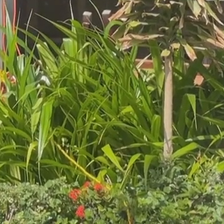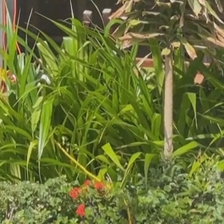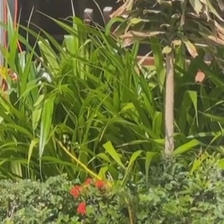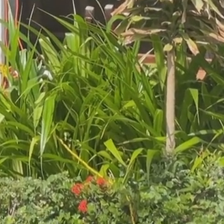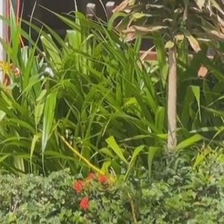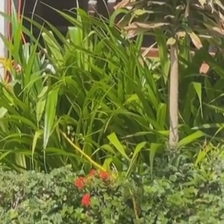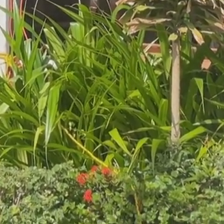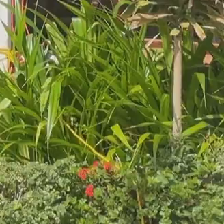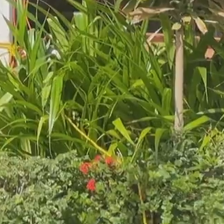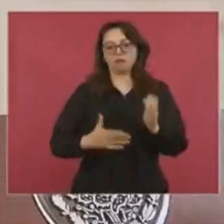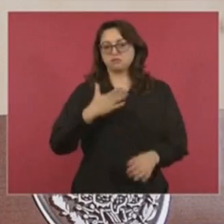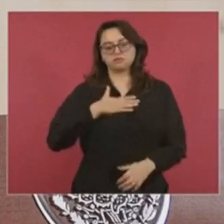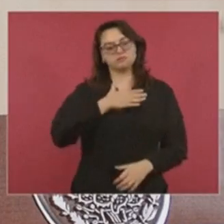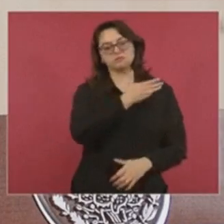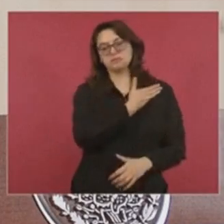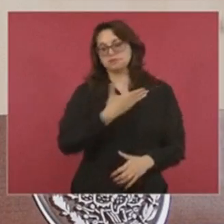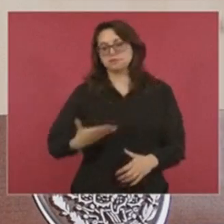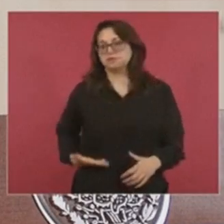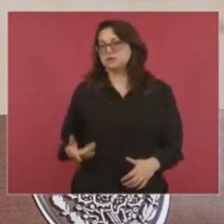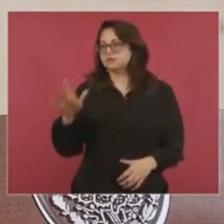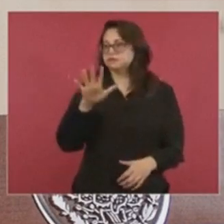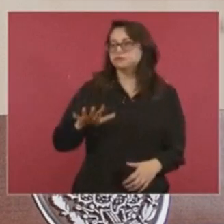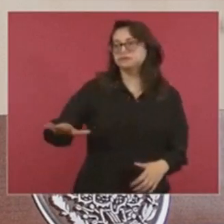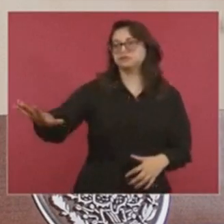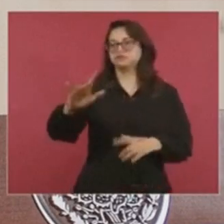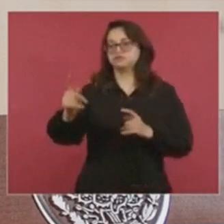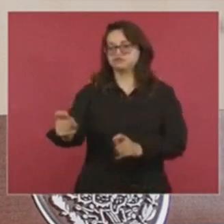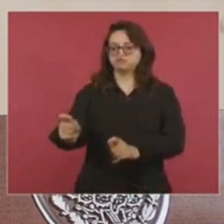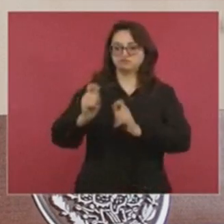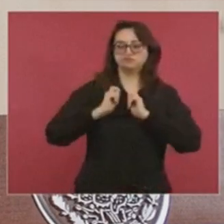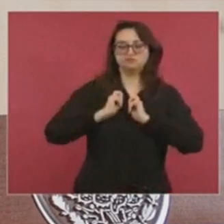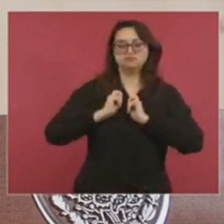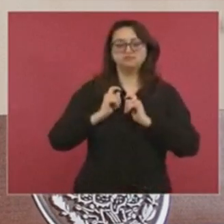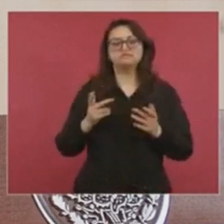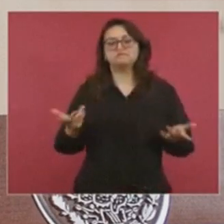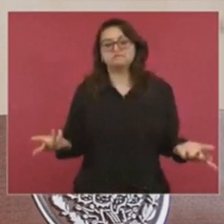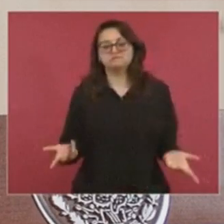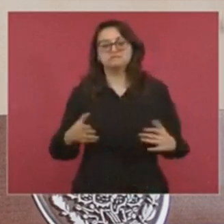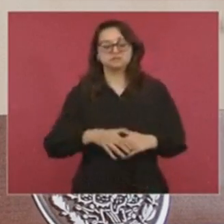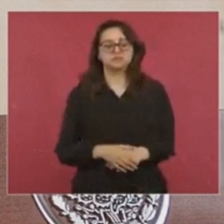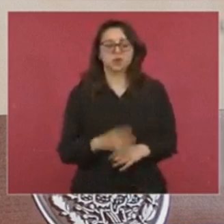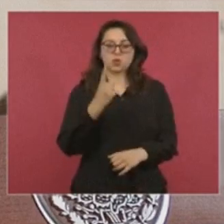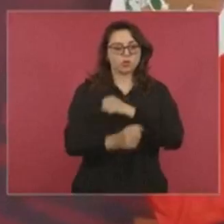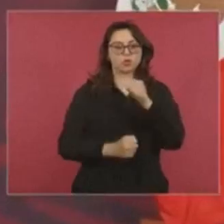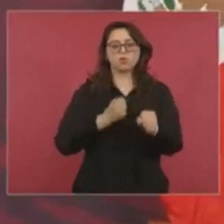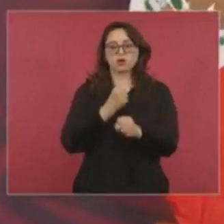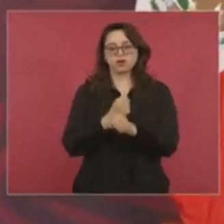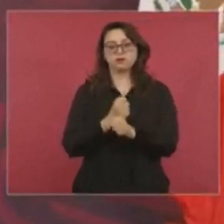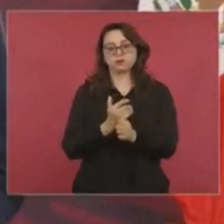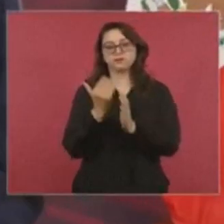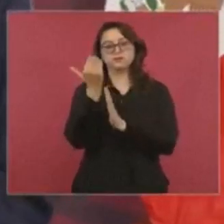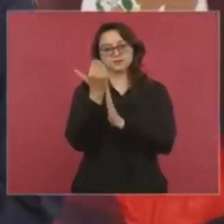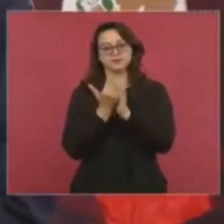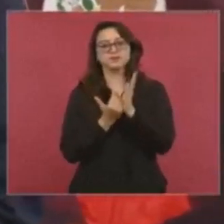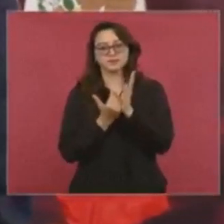no mesmo dia pelo menos 10 migrantes cubanos morreram e outros 25 ficaram feridos após um acidente no sul perto da fronteira com a